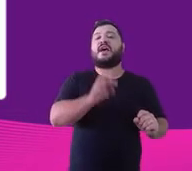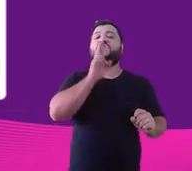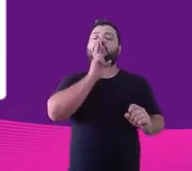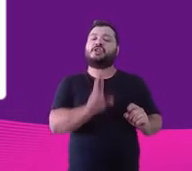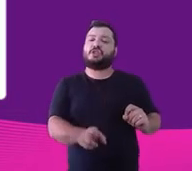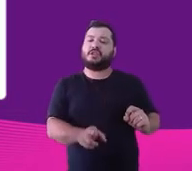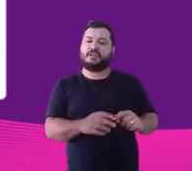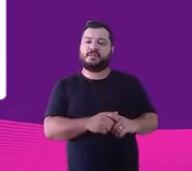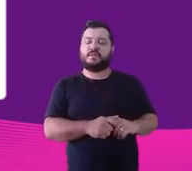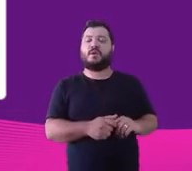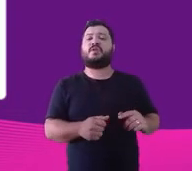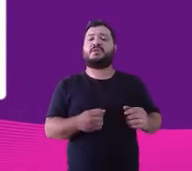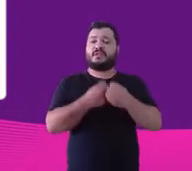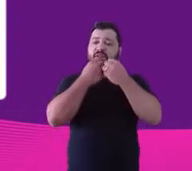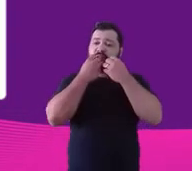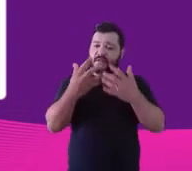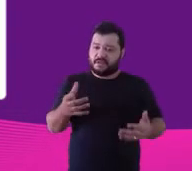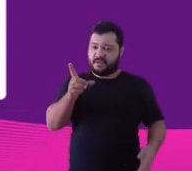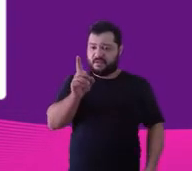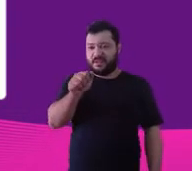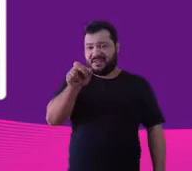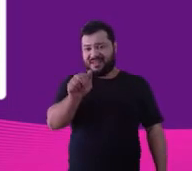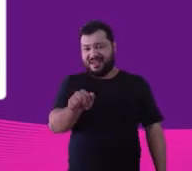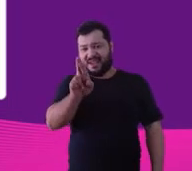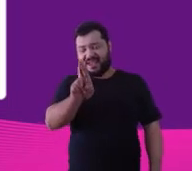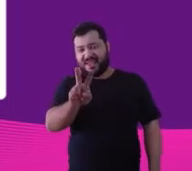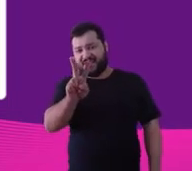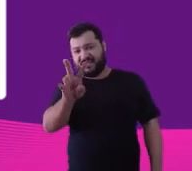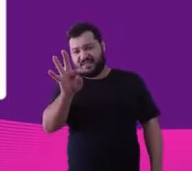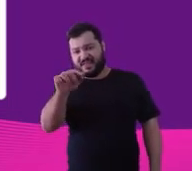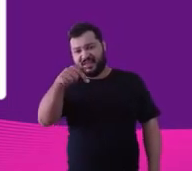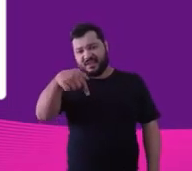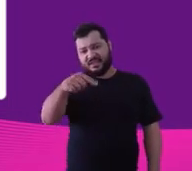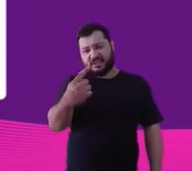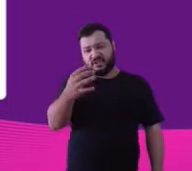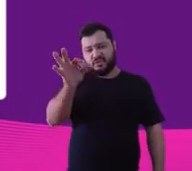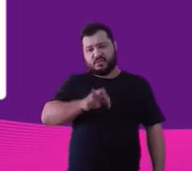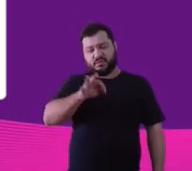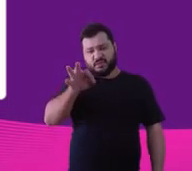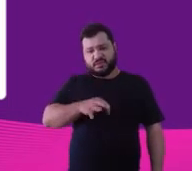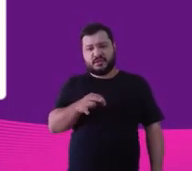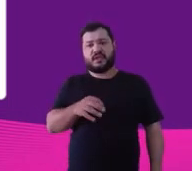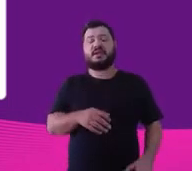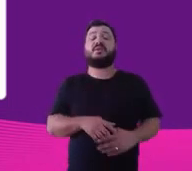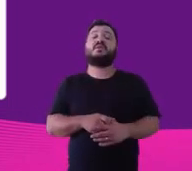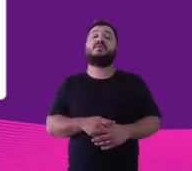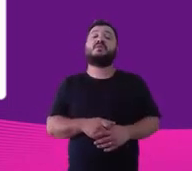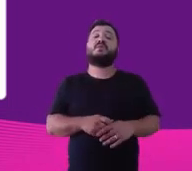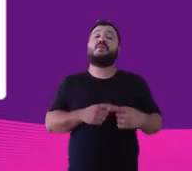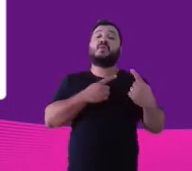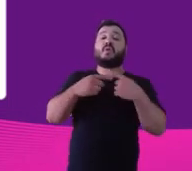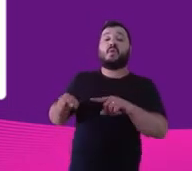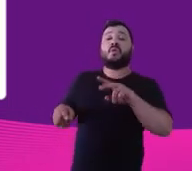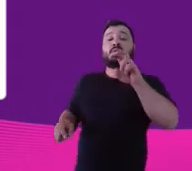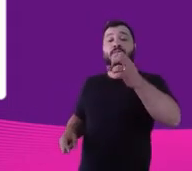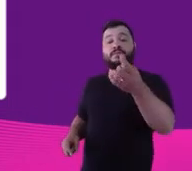resposta é favor esse ano dar RG de 71 por cento de São Roque para São muito boa conta com 56